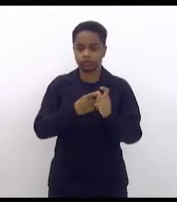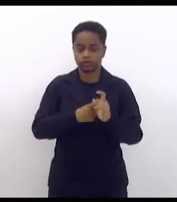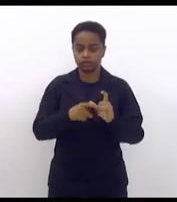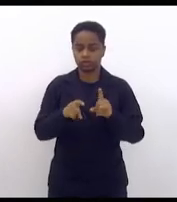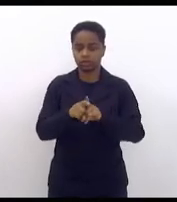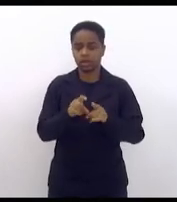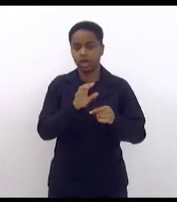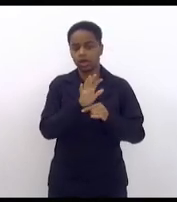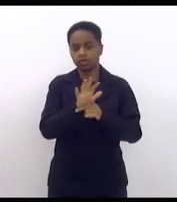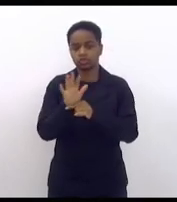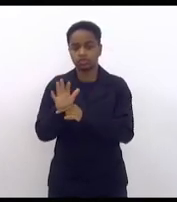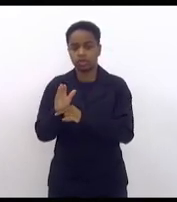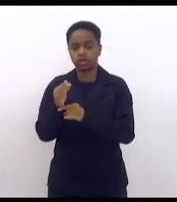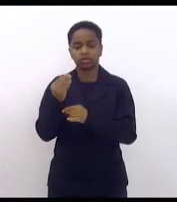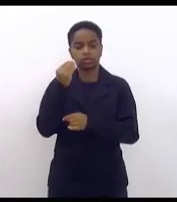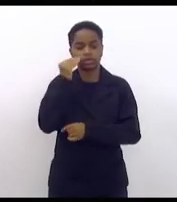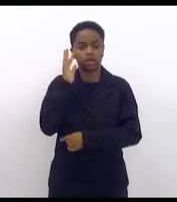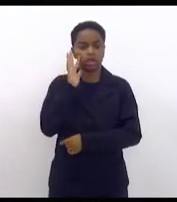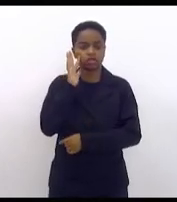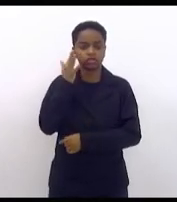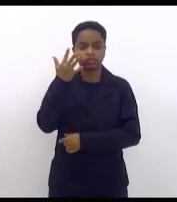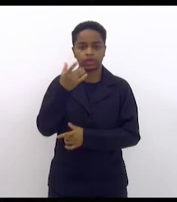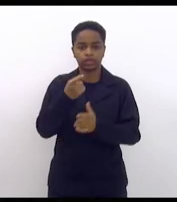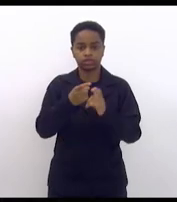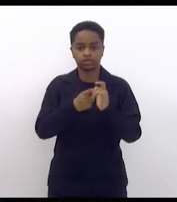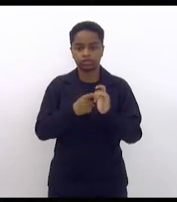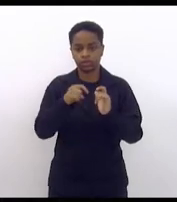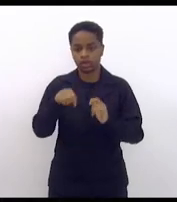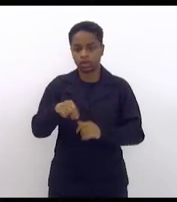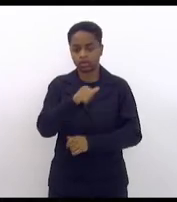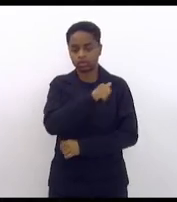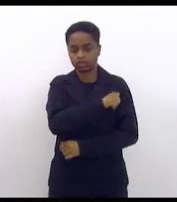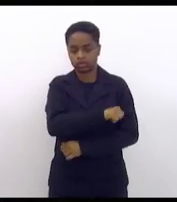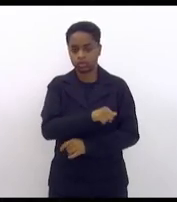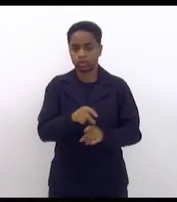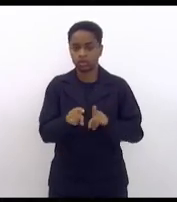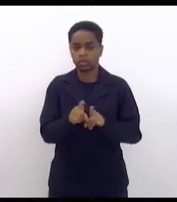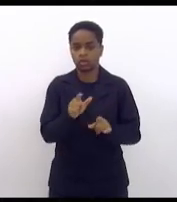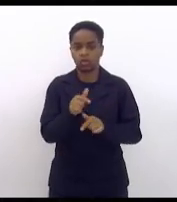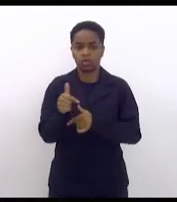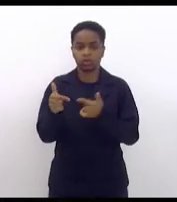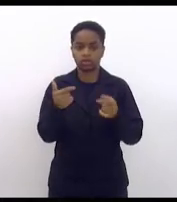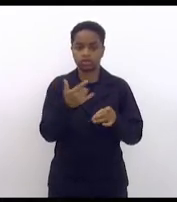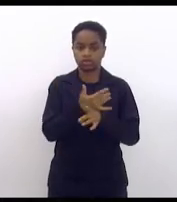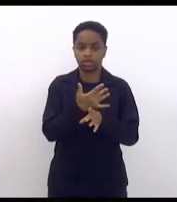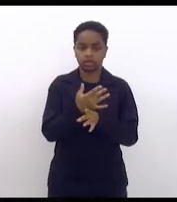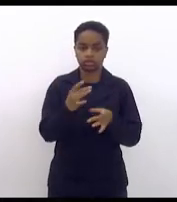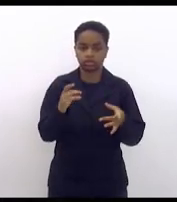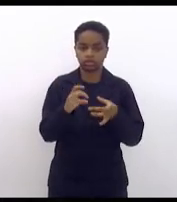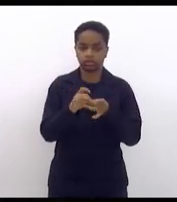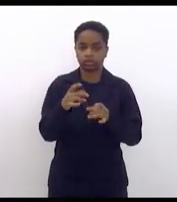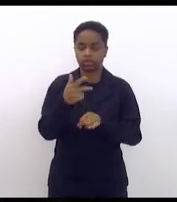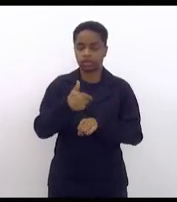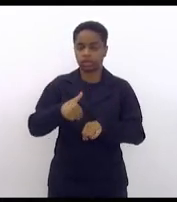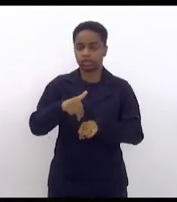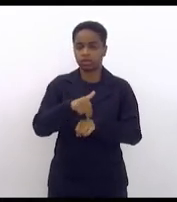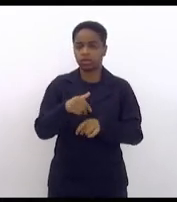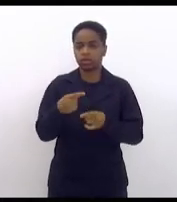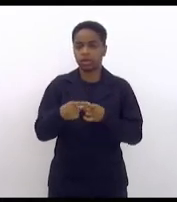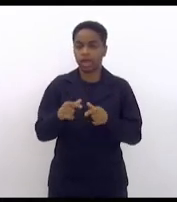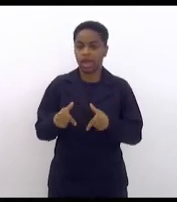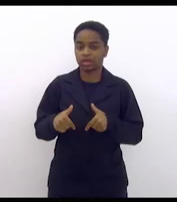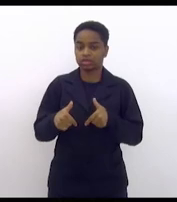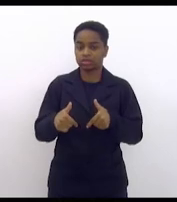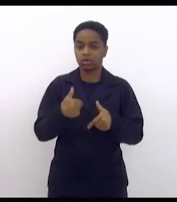na renegociação da dívida do Estado do Rio de Janeiro e dos municípios com a União, o que é uma medida que eu diria que